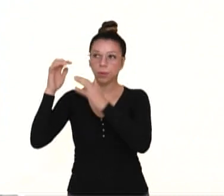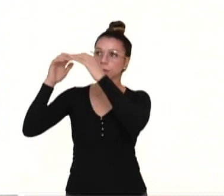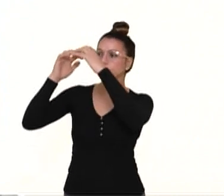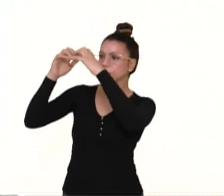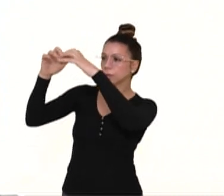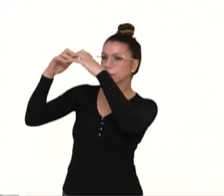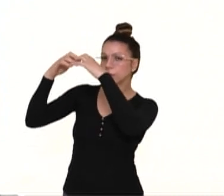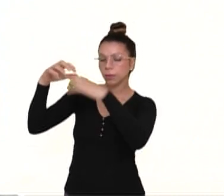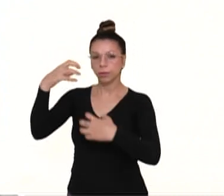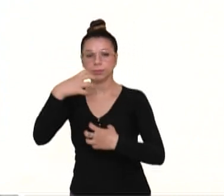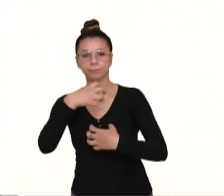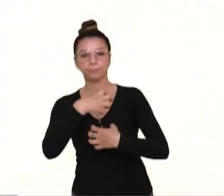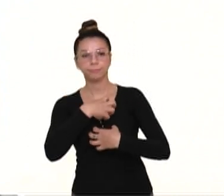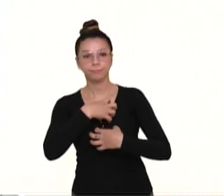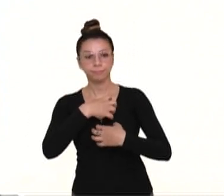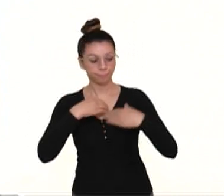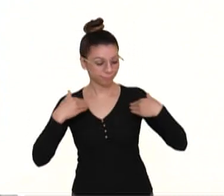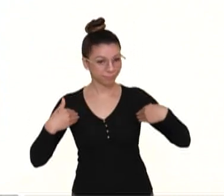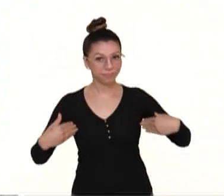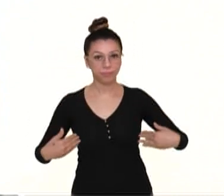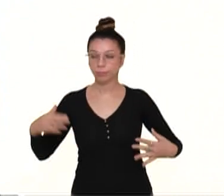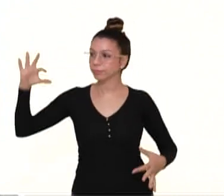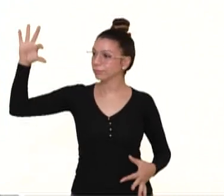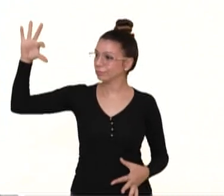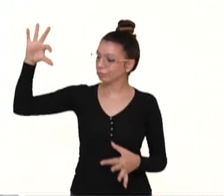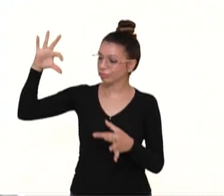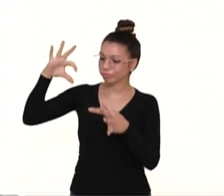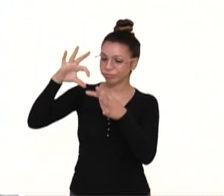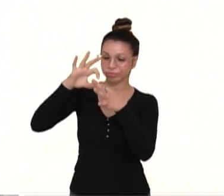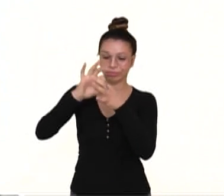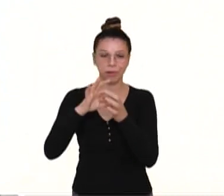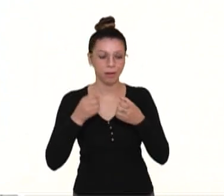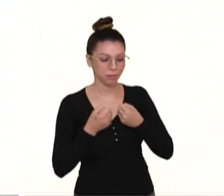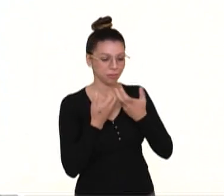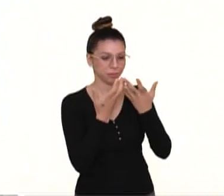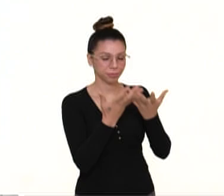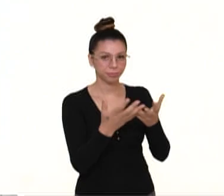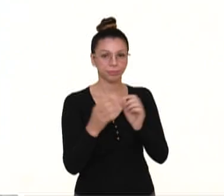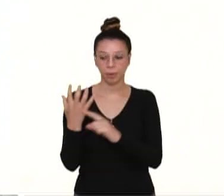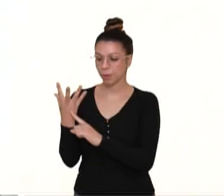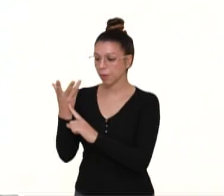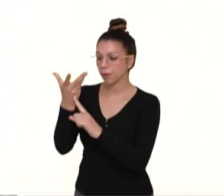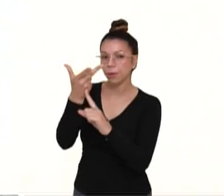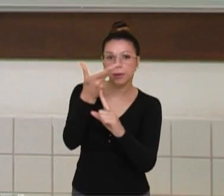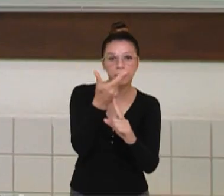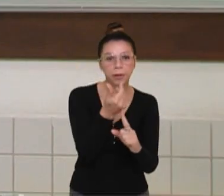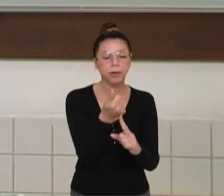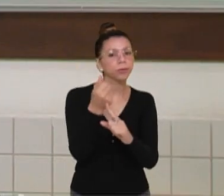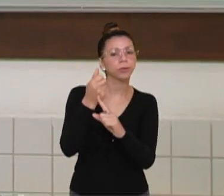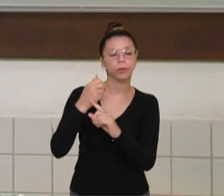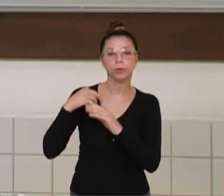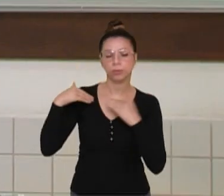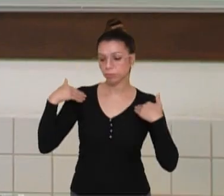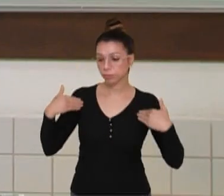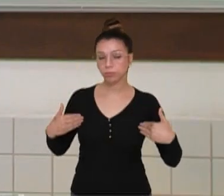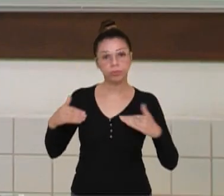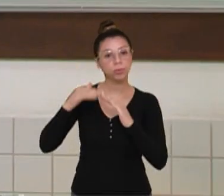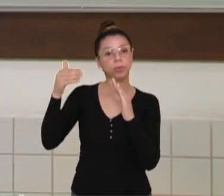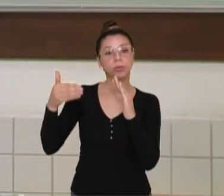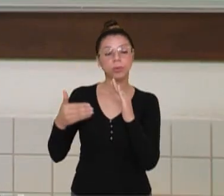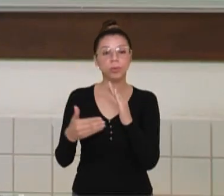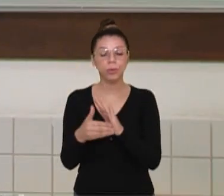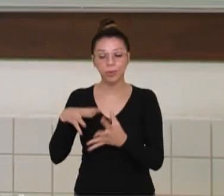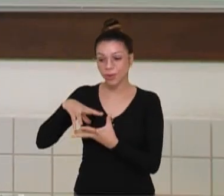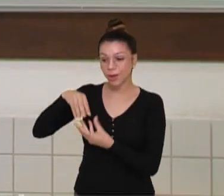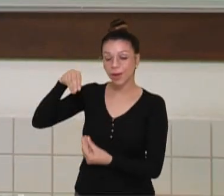racional, emocional e física, tá bom? Então a dança, as artes de uma forma geral, ela envolve a gente de corpo inteiro, de corpo e alma,